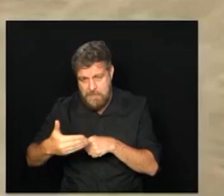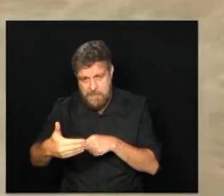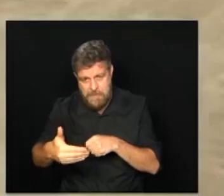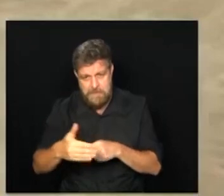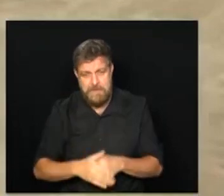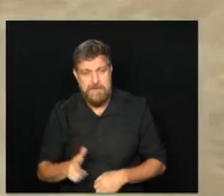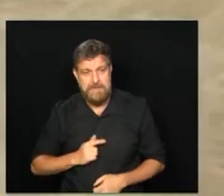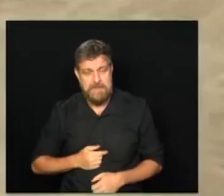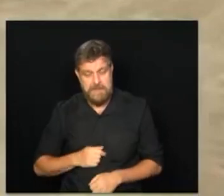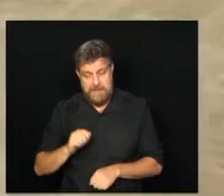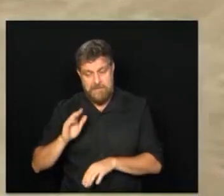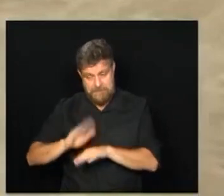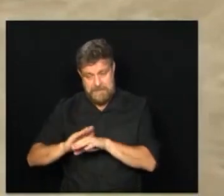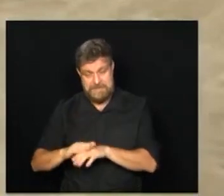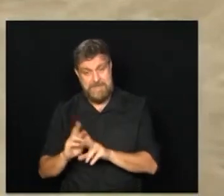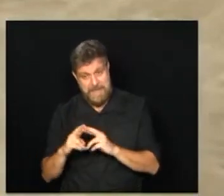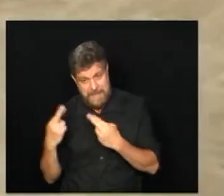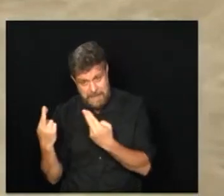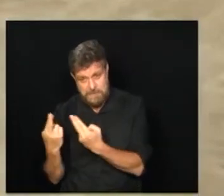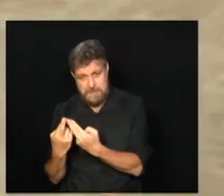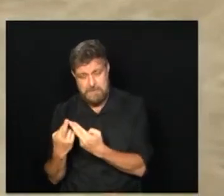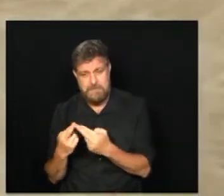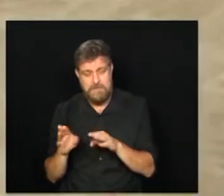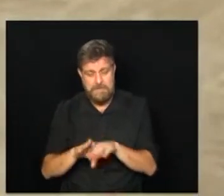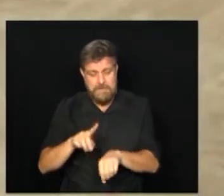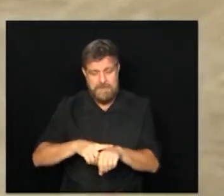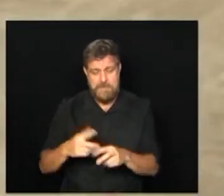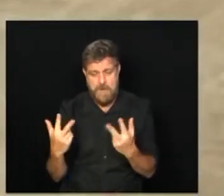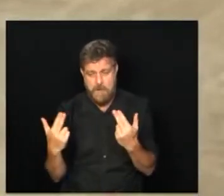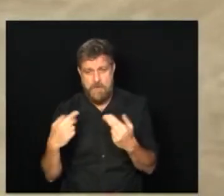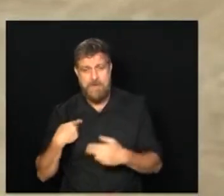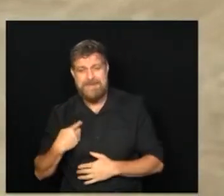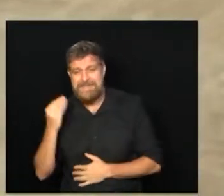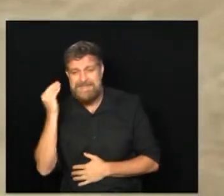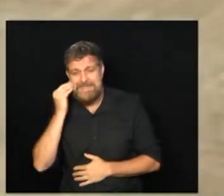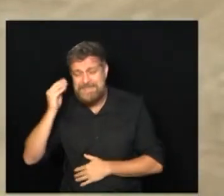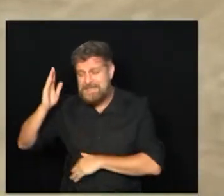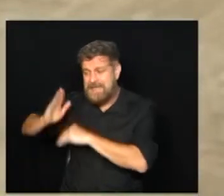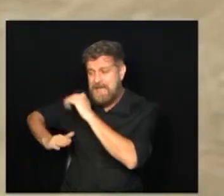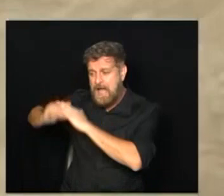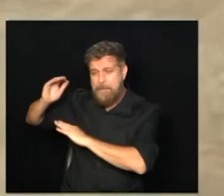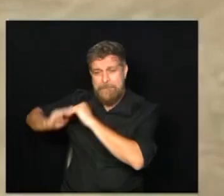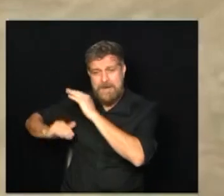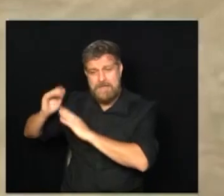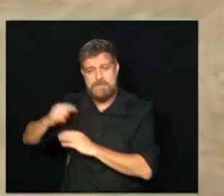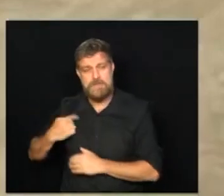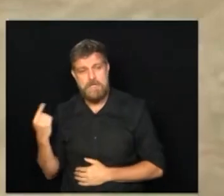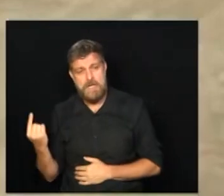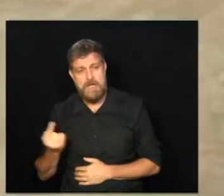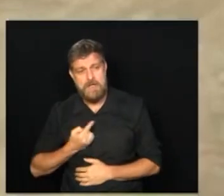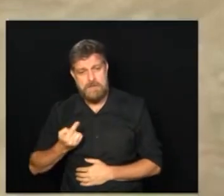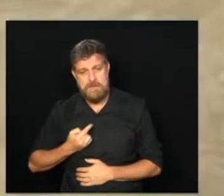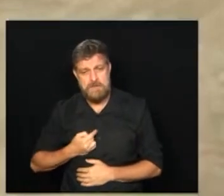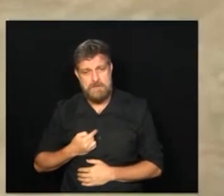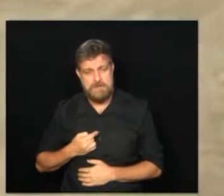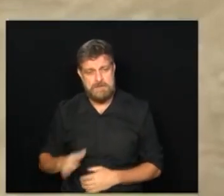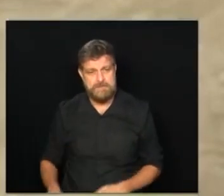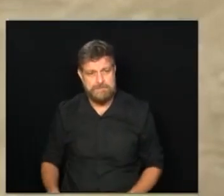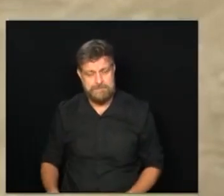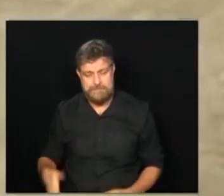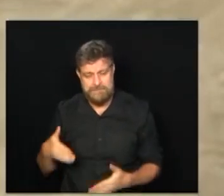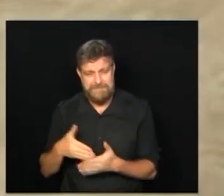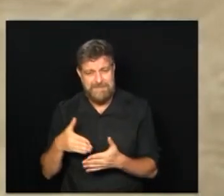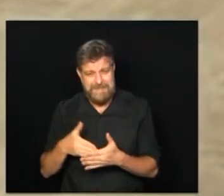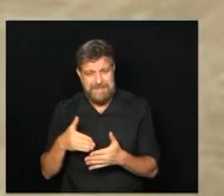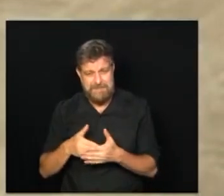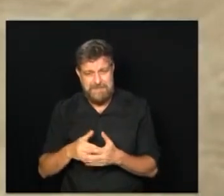comissão, que é fazer a reunião, e ao mesmo tempo vamos estar tentando na prática estar fora do limite